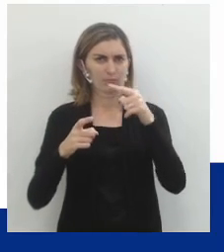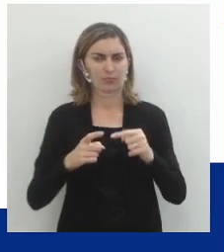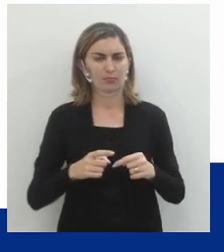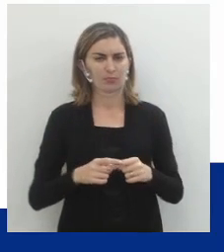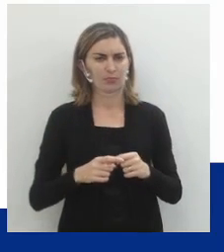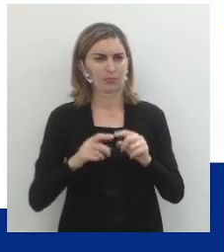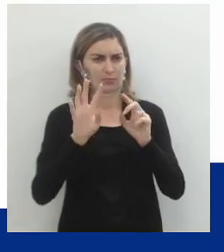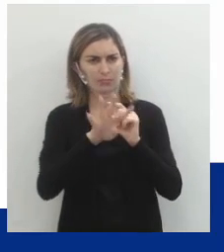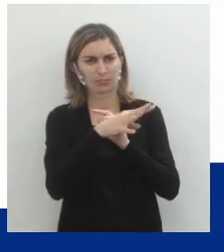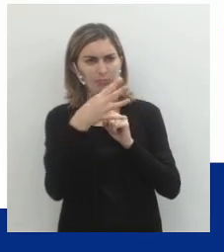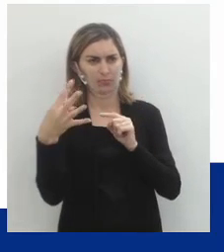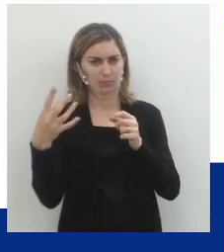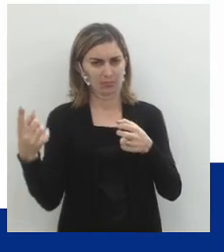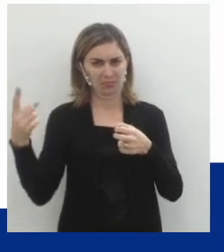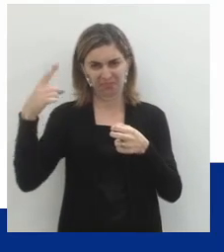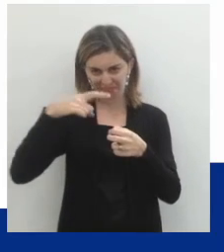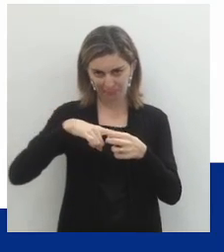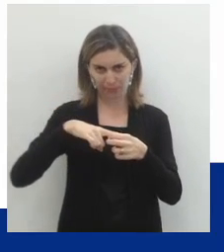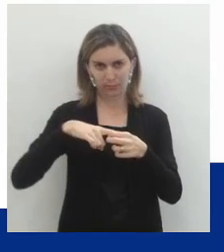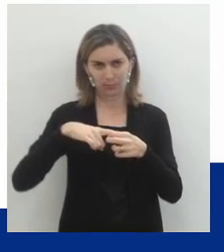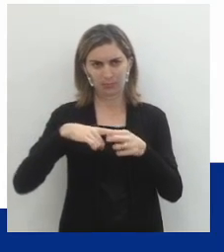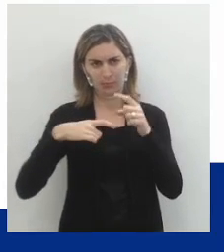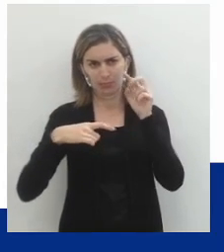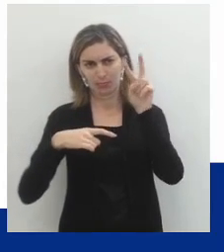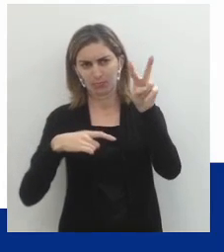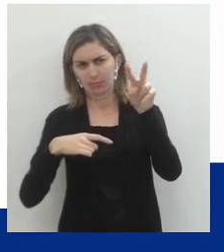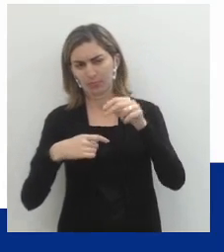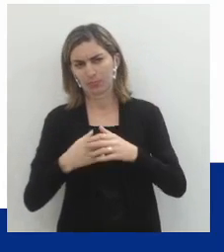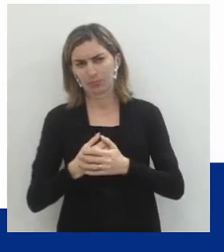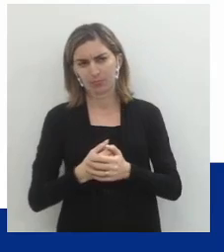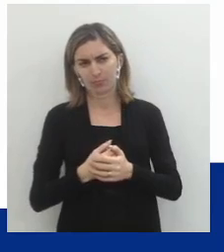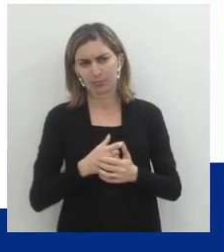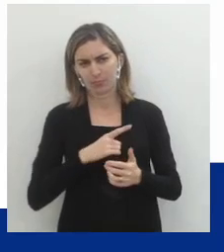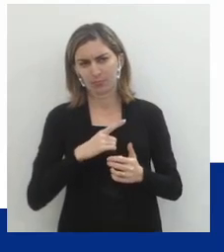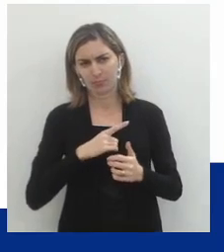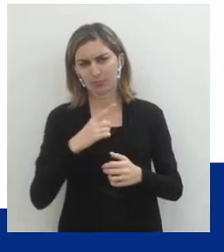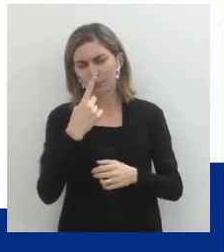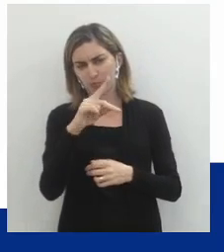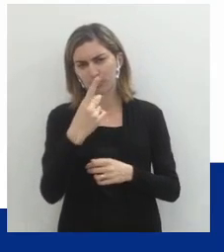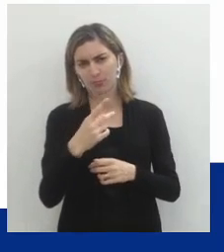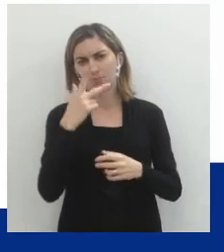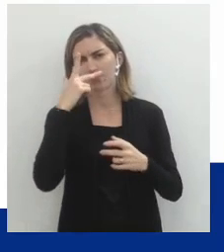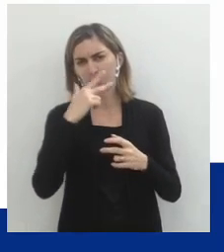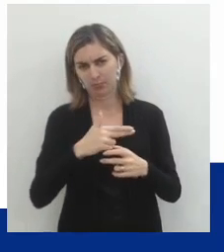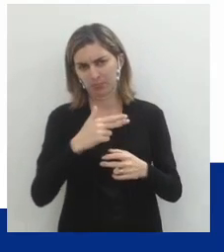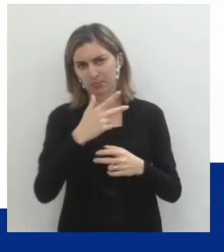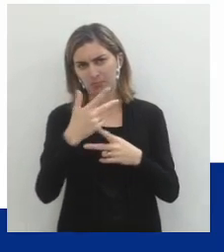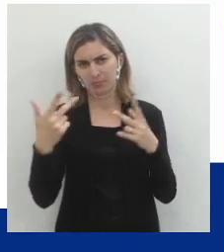no gráfico? Eu vou voltar ao gráfico anterior. Olha só, aí eu tenho praticamente a mesma